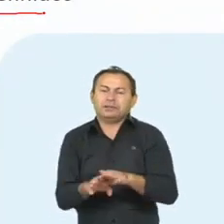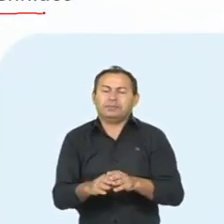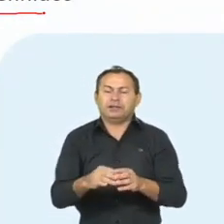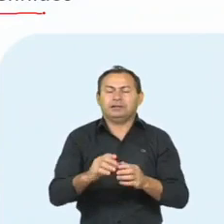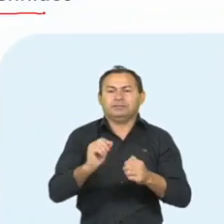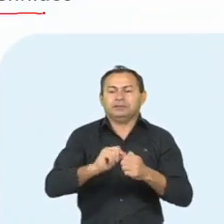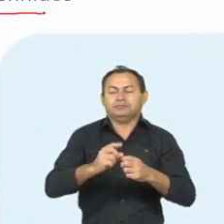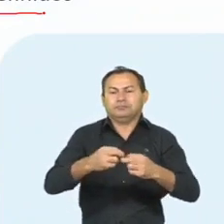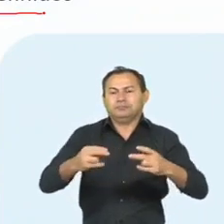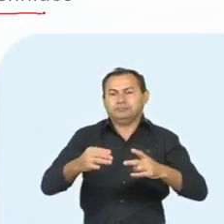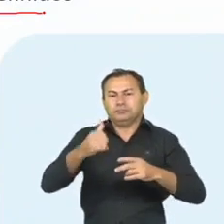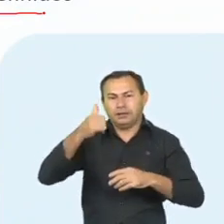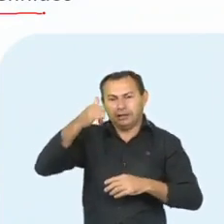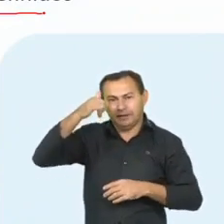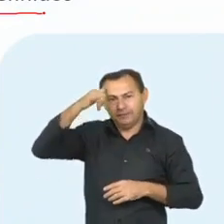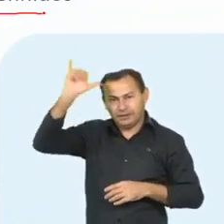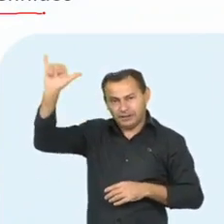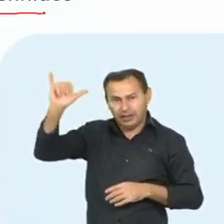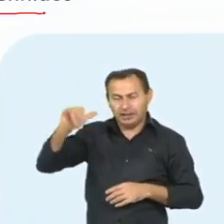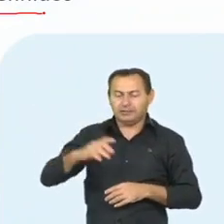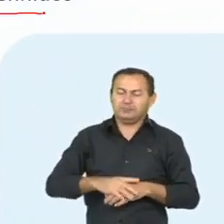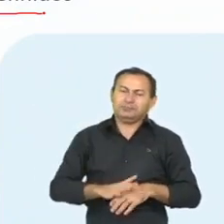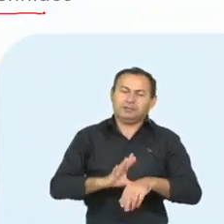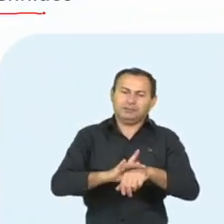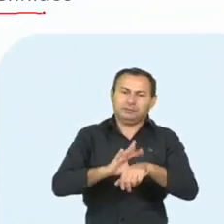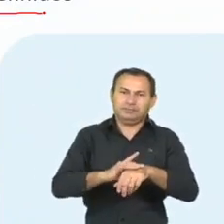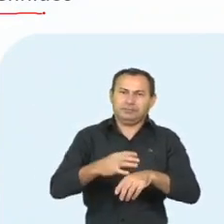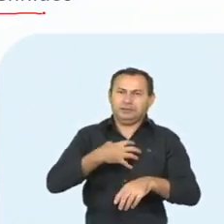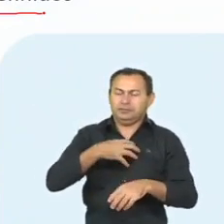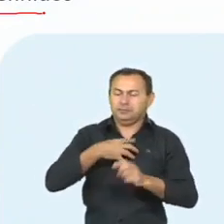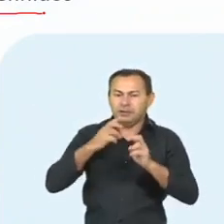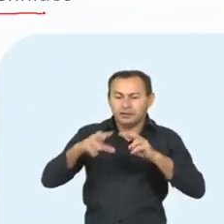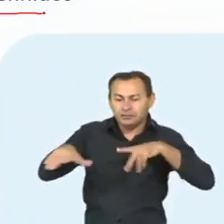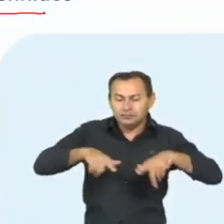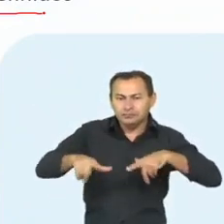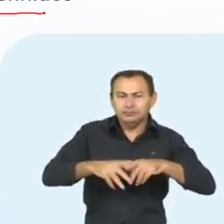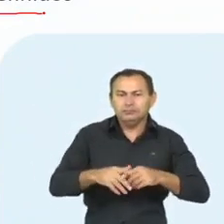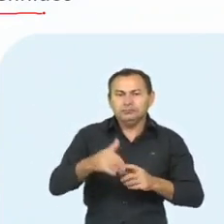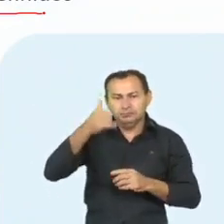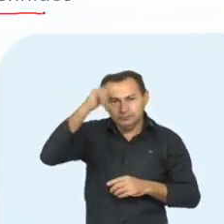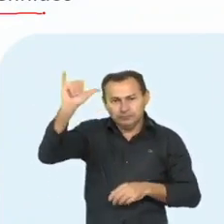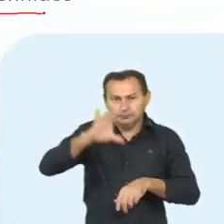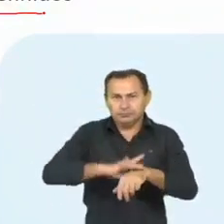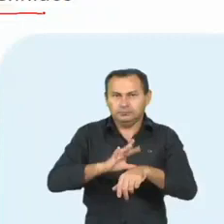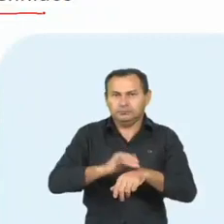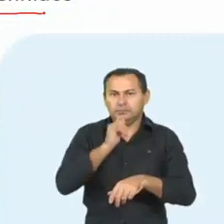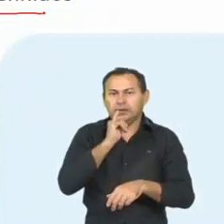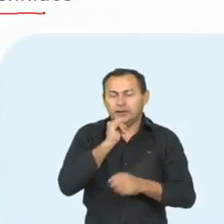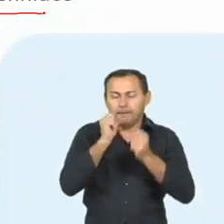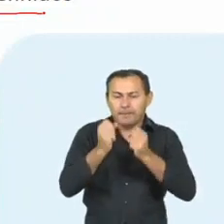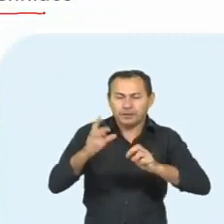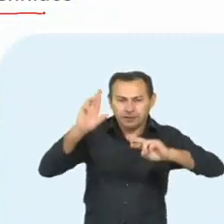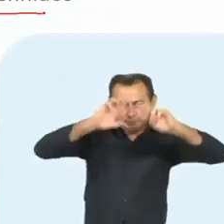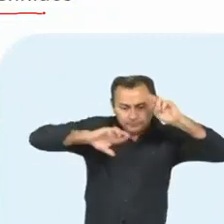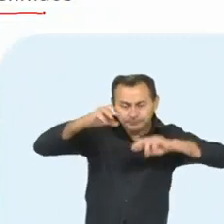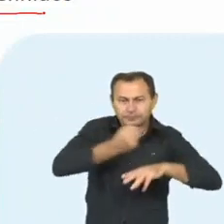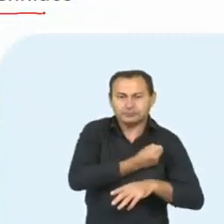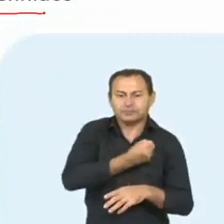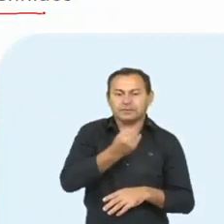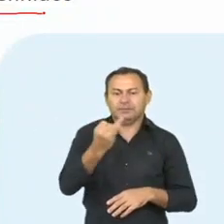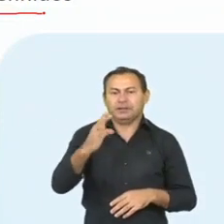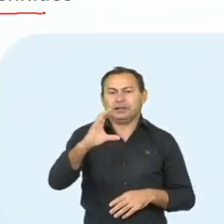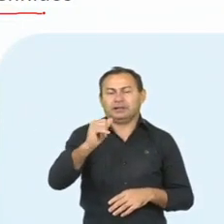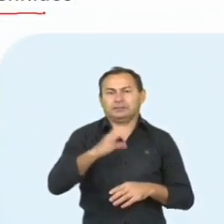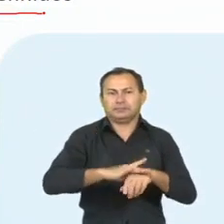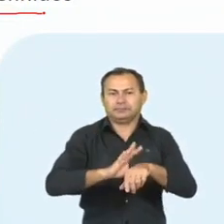preventivas. Então, nesses indicadores de morbidade, se eu quero avaliar uma ação preventiva, por exemplo, eu posso avaliar o número de casos